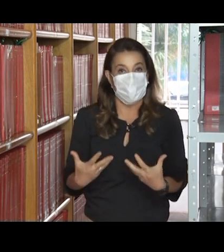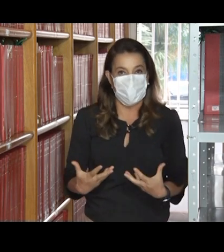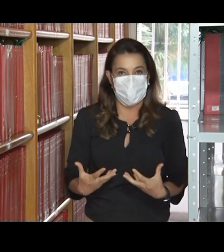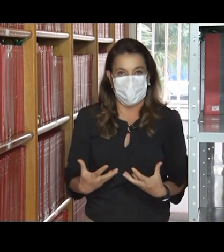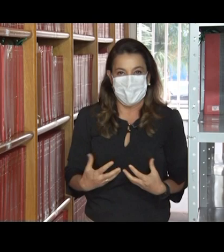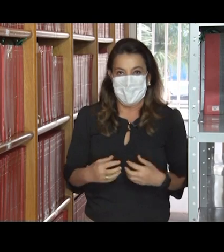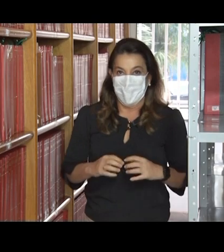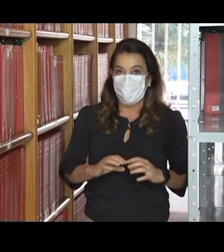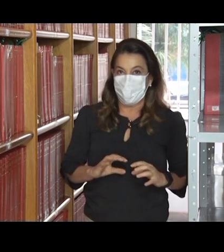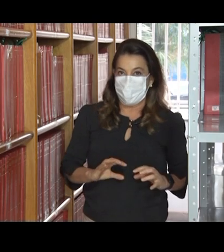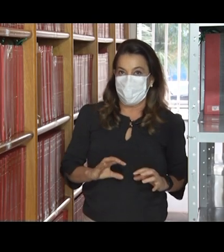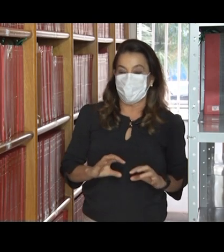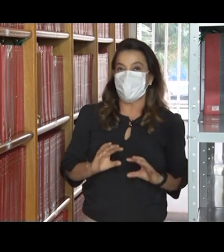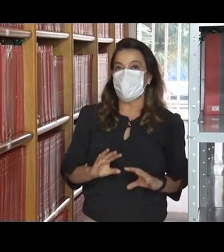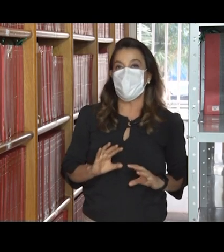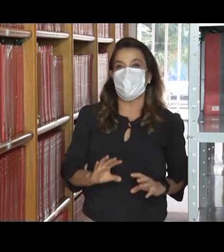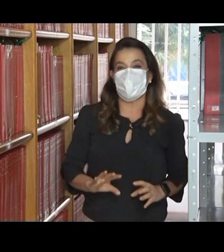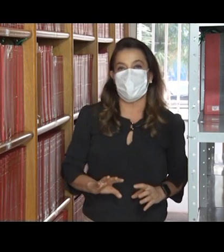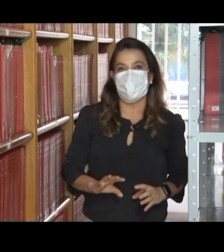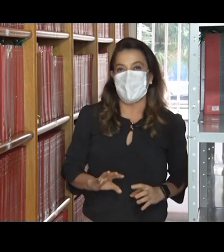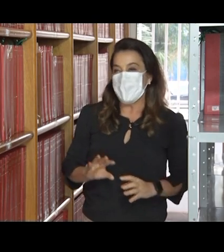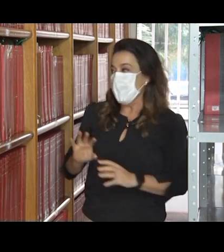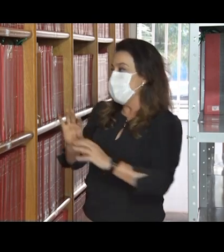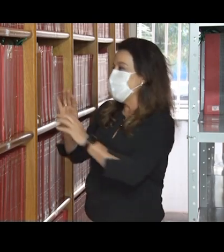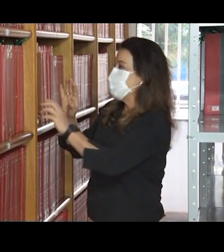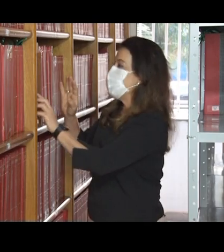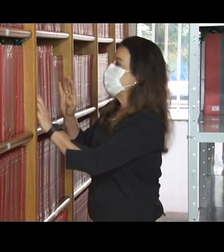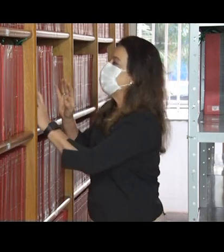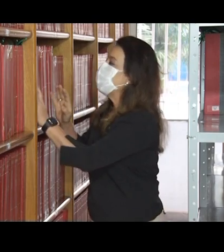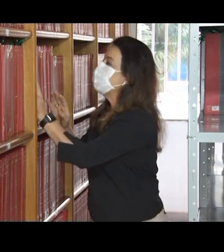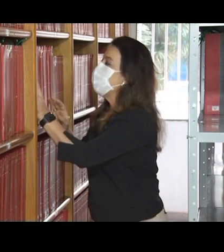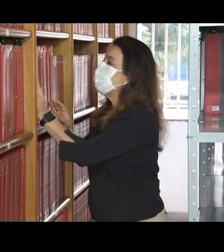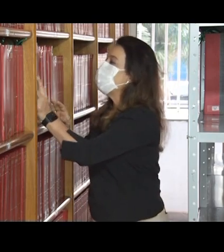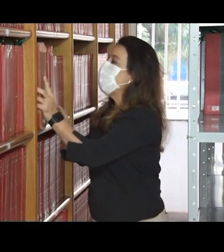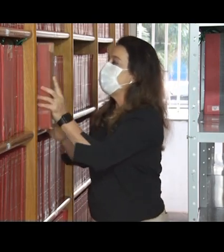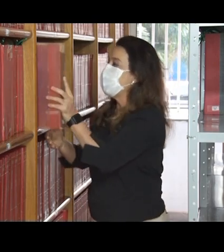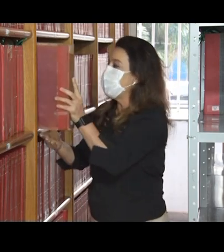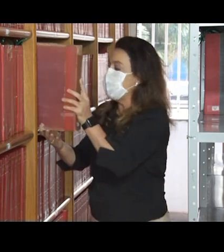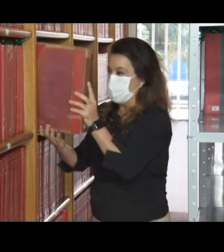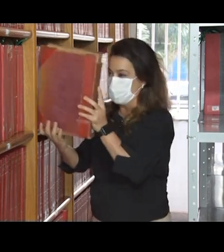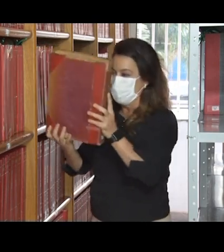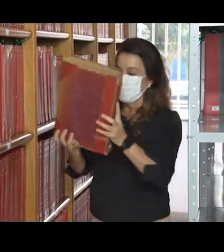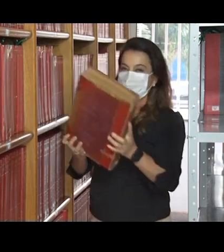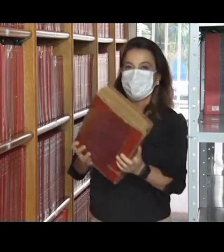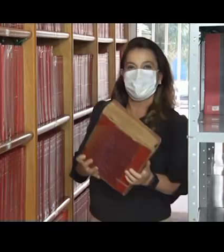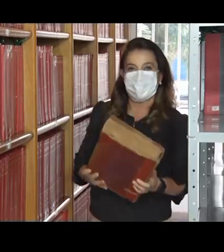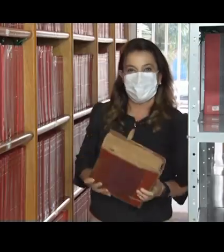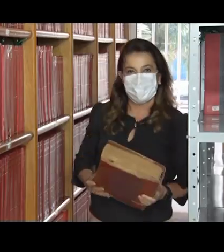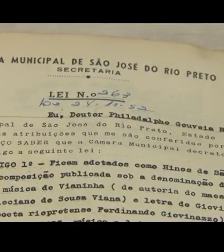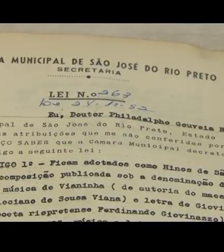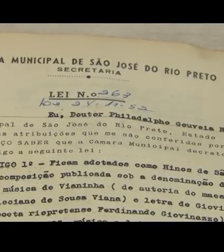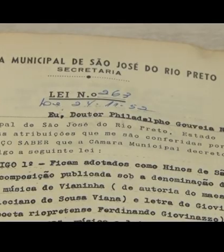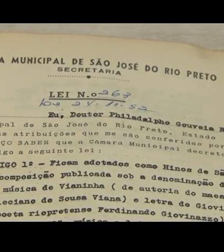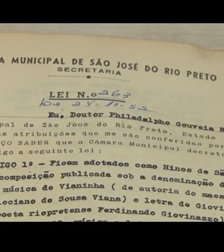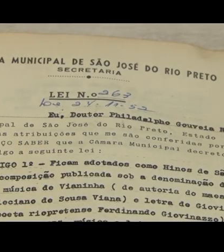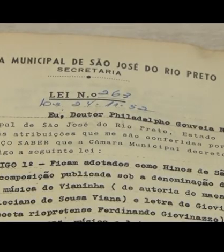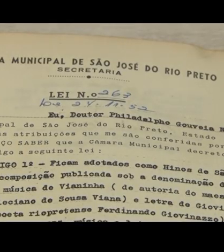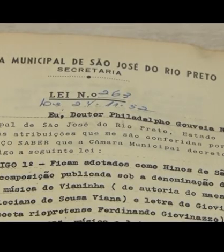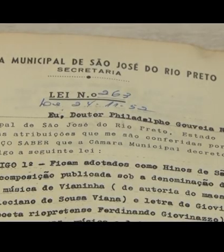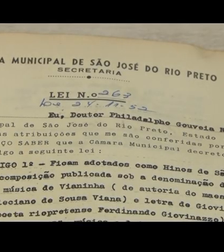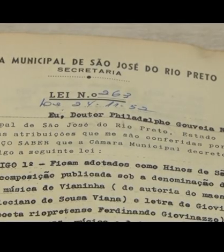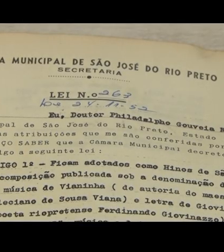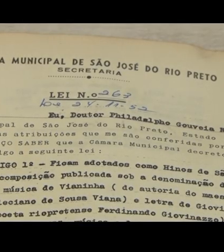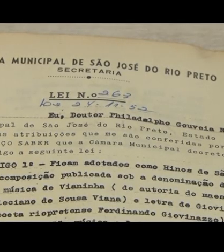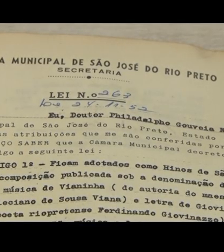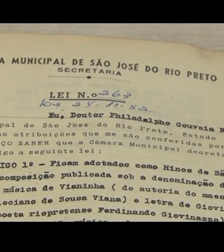e à música ofereceram 2 composições ao prefeito Filadelfo Gouveia Neto. Ele aprovou